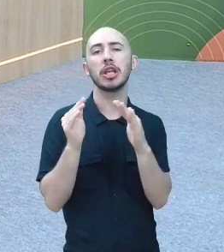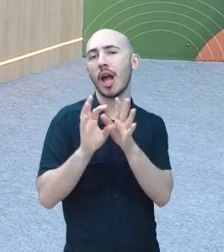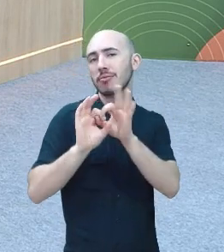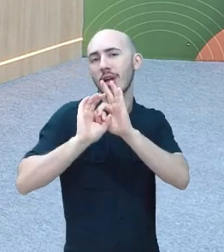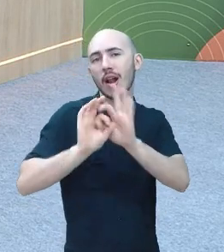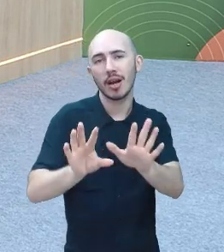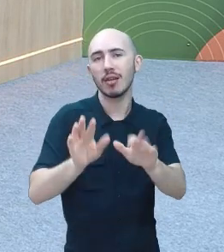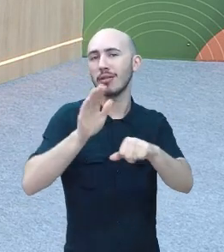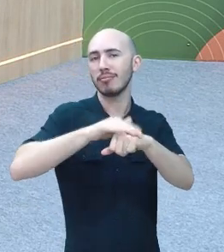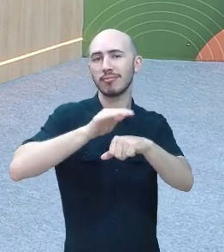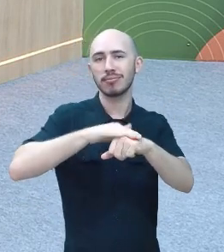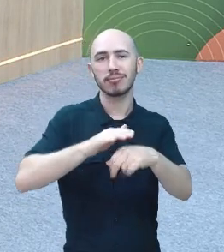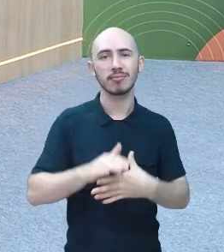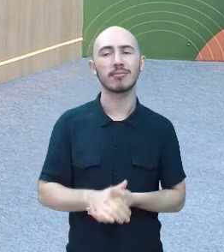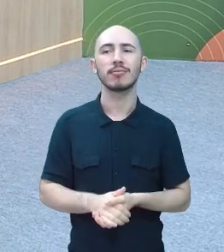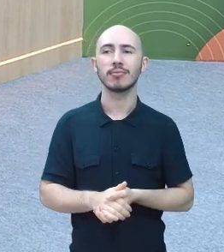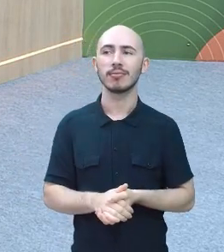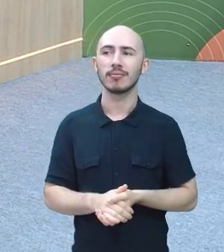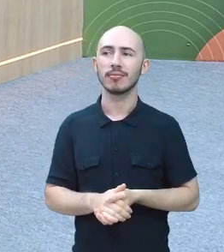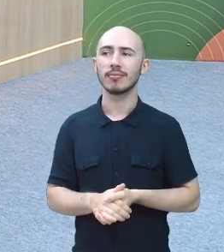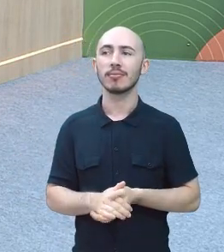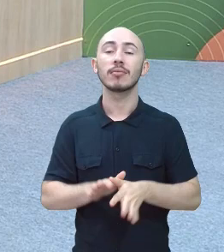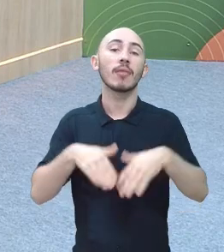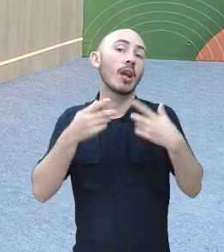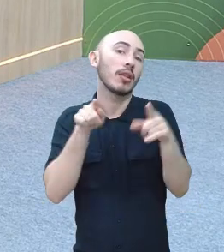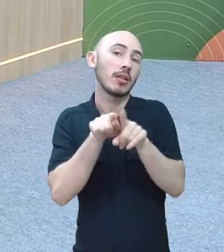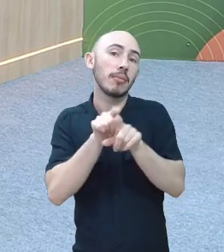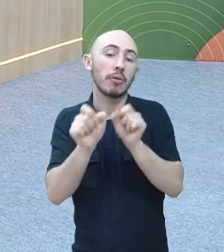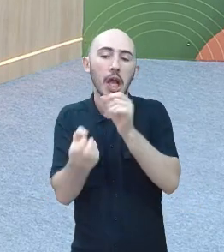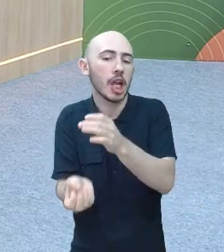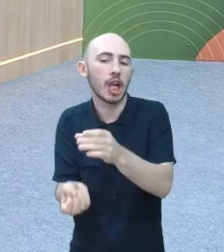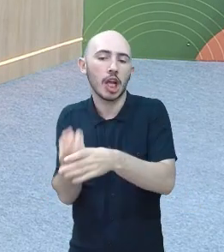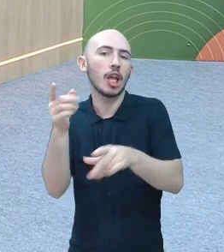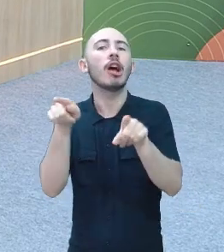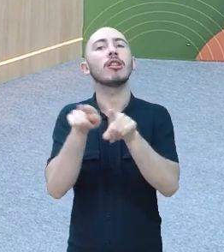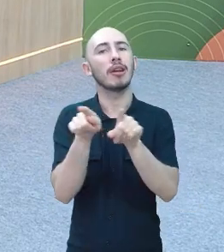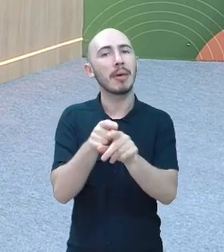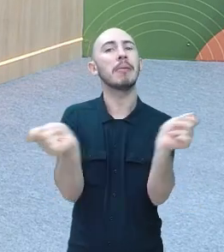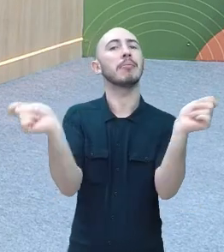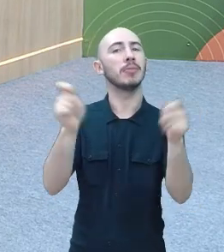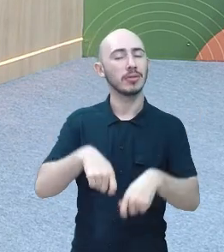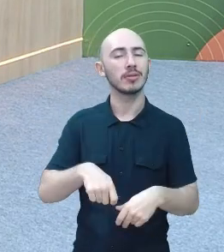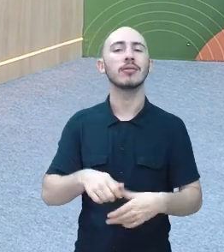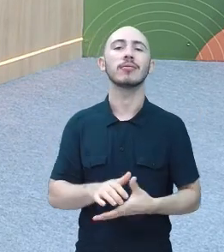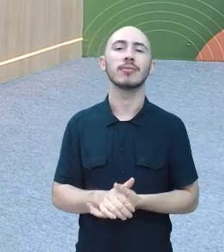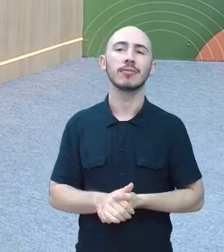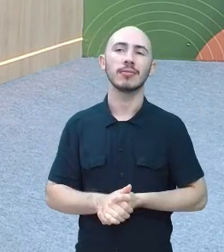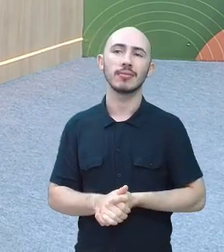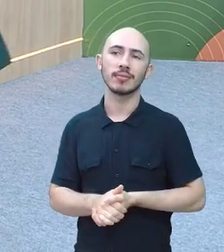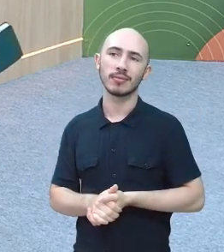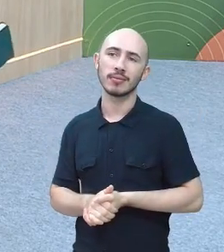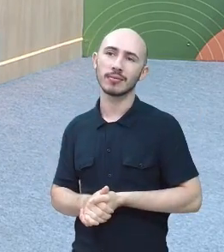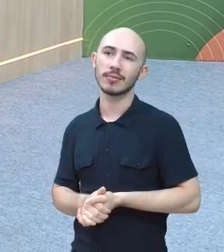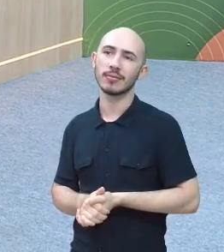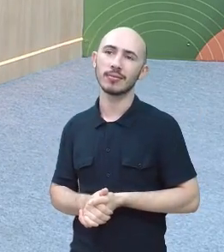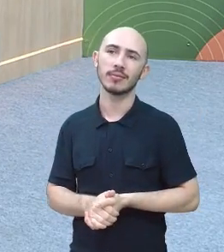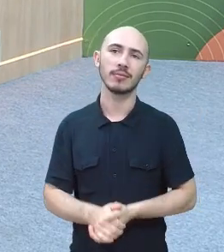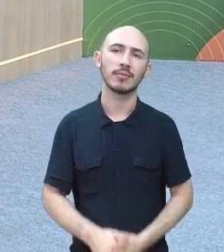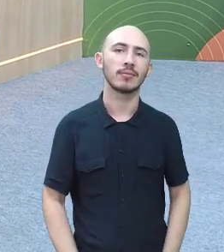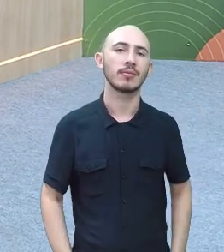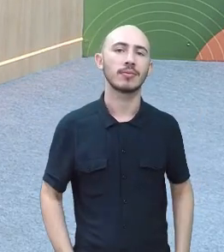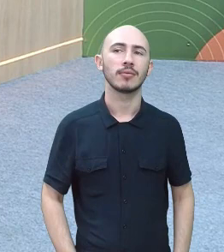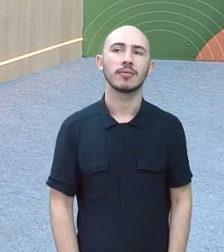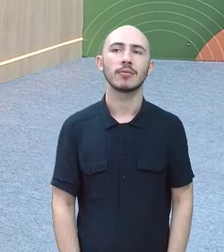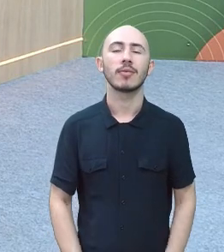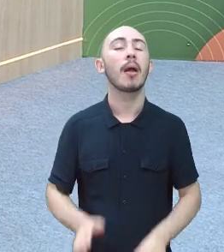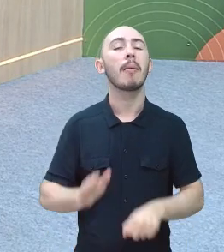muito autônoma e quem sabe aí autoral também, né, fazendo e criando os seus próprios passos. O que